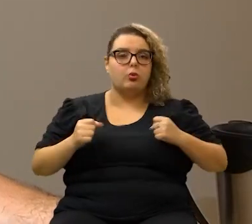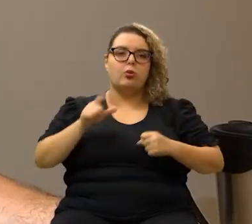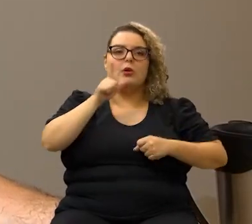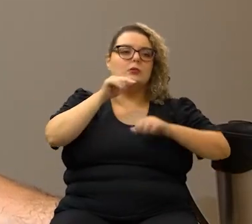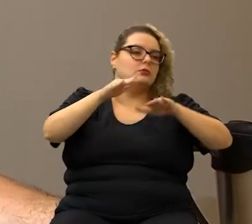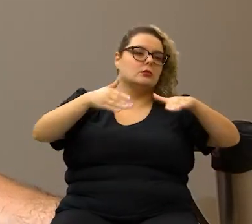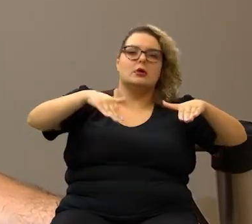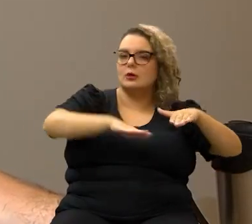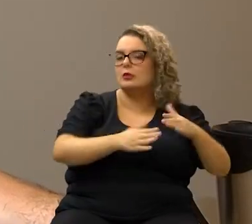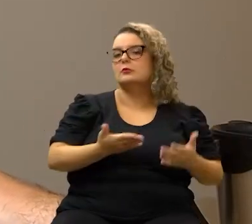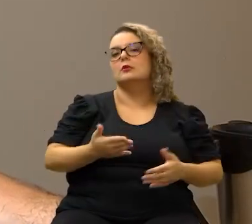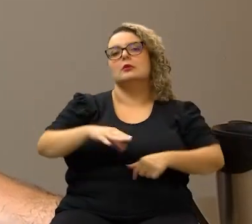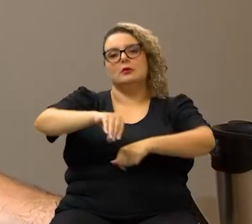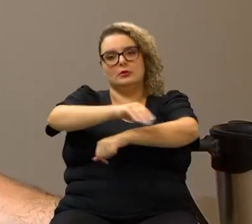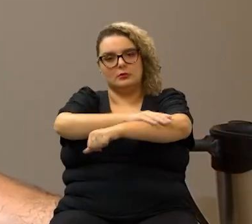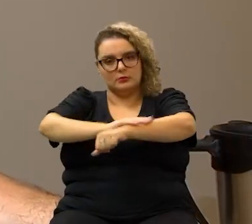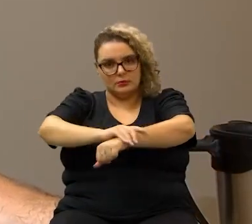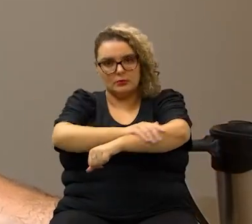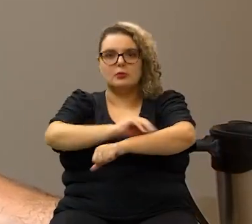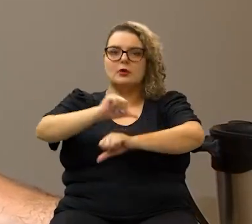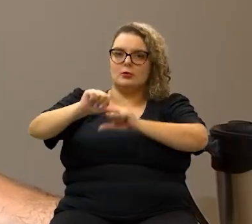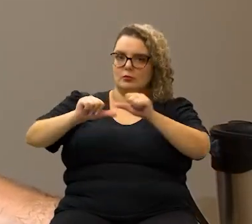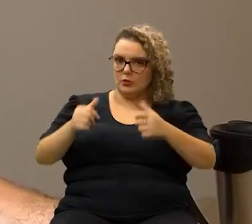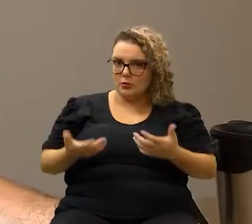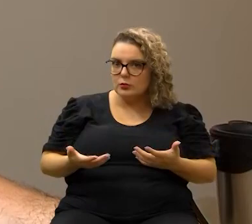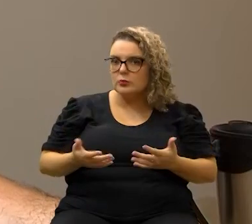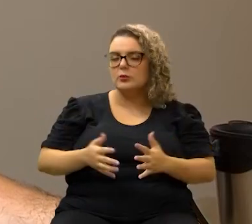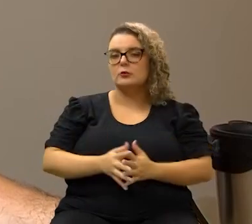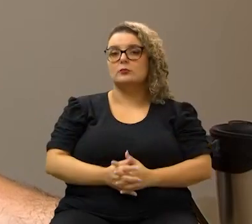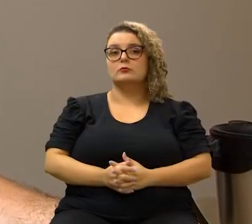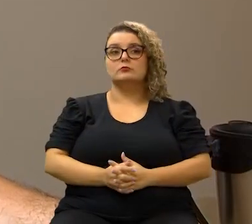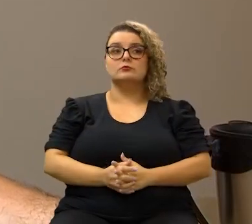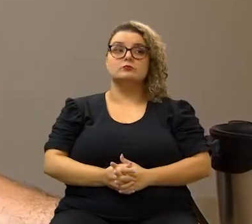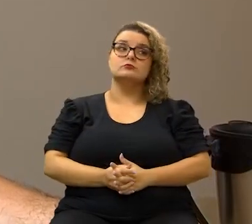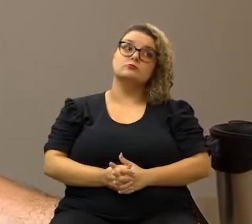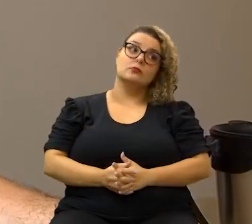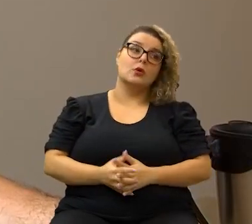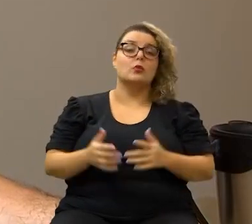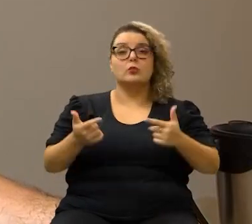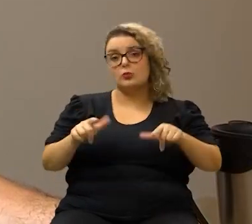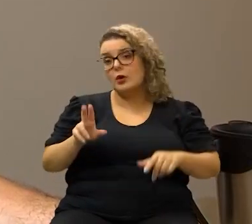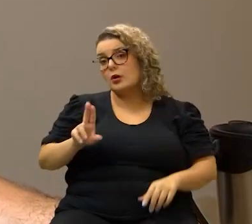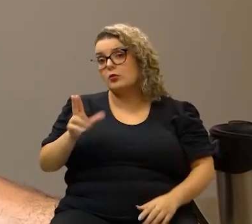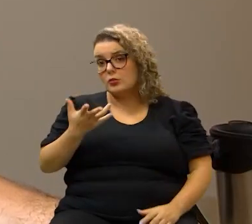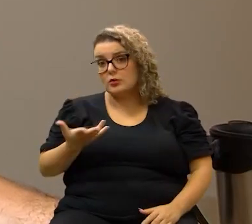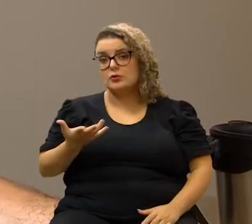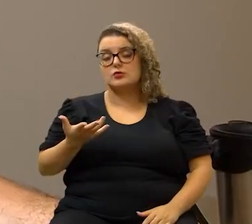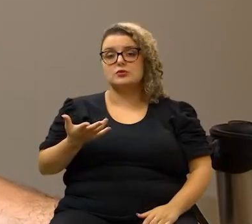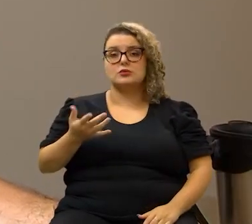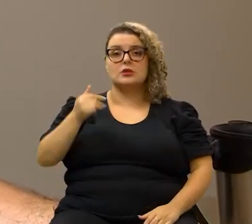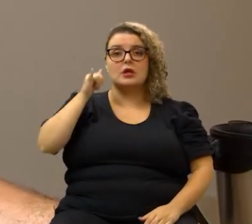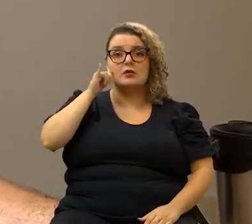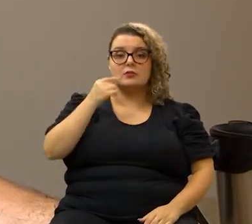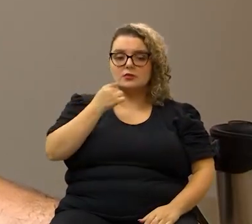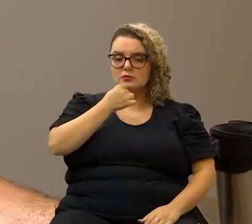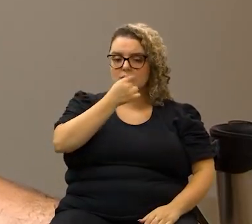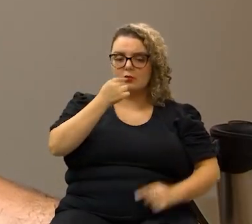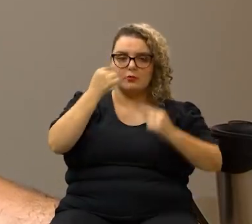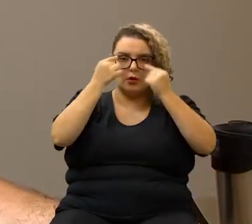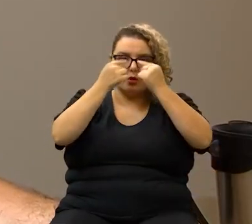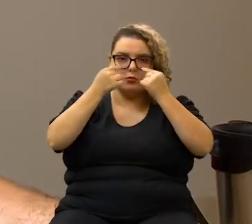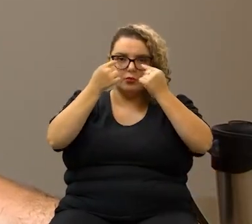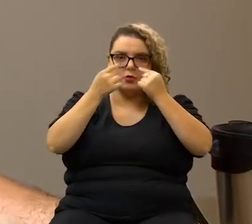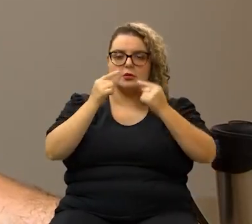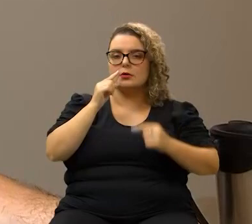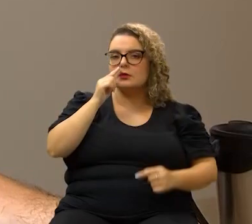suei eu corri eu entrei na água Então repassa e muda tá E e aonde usa geralmente evita a área